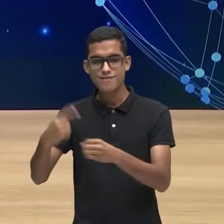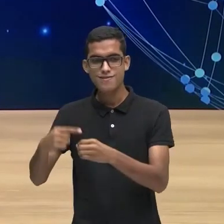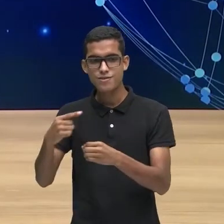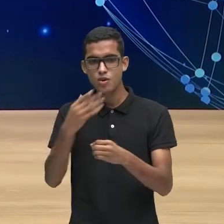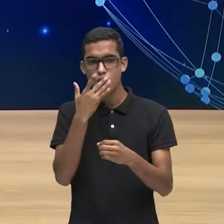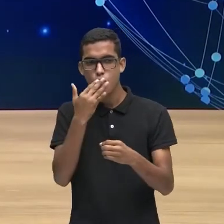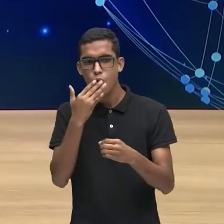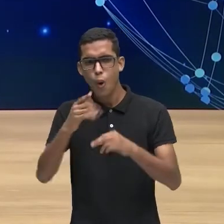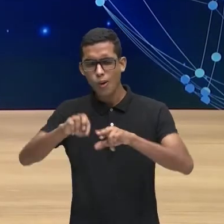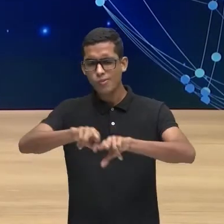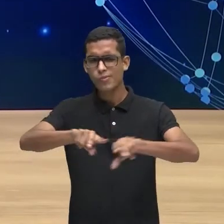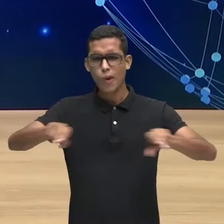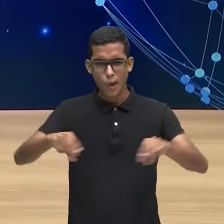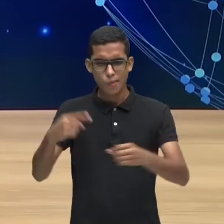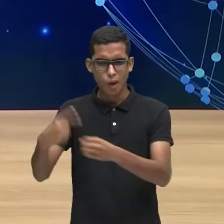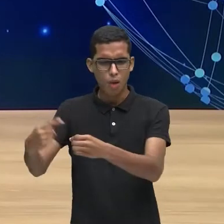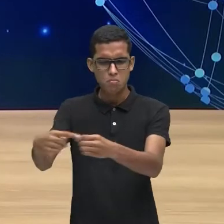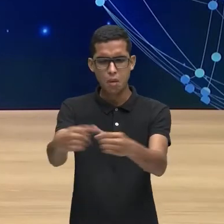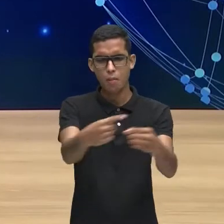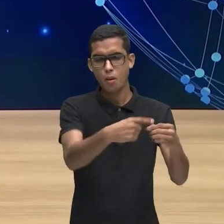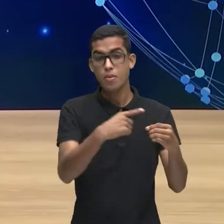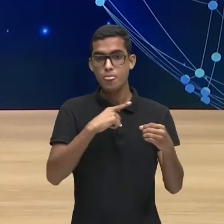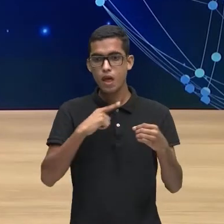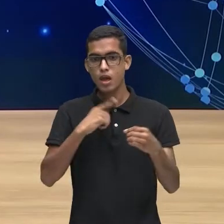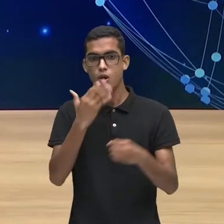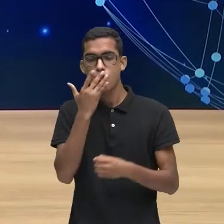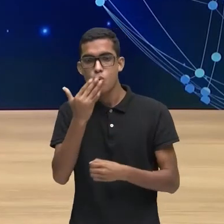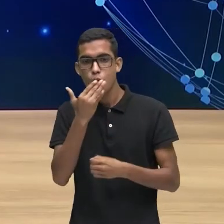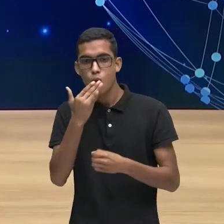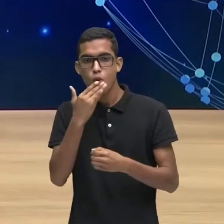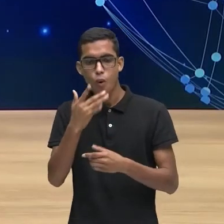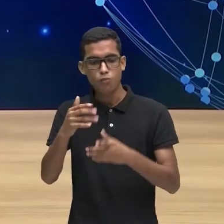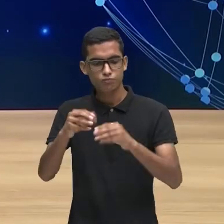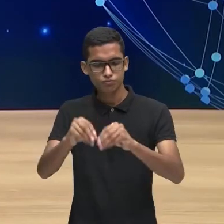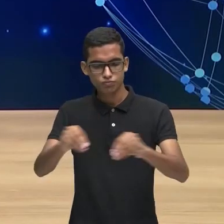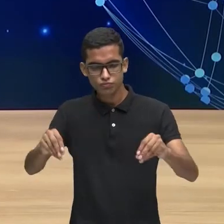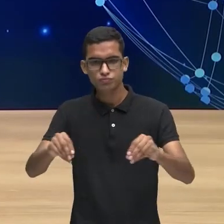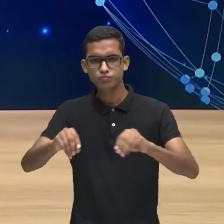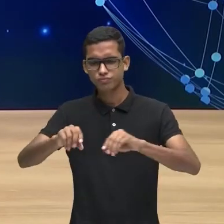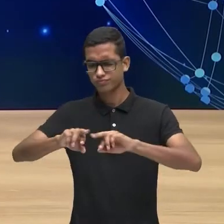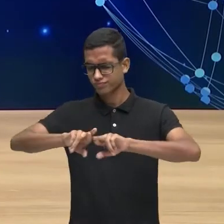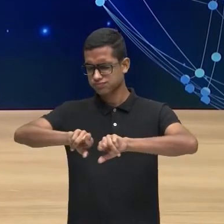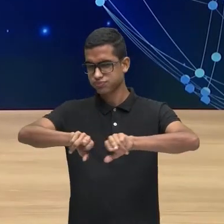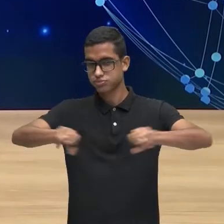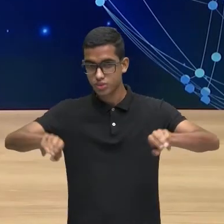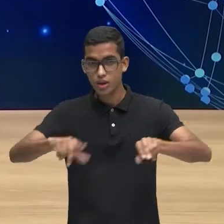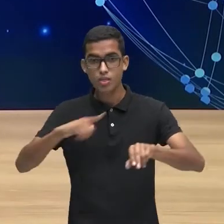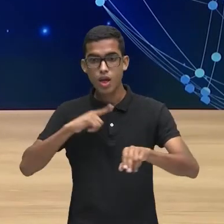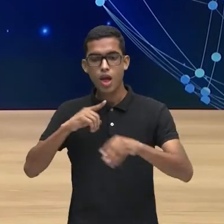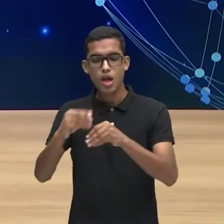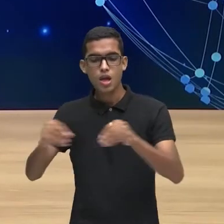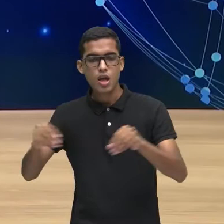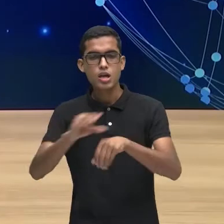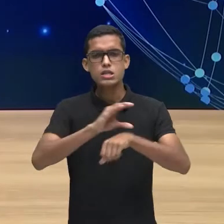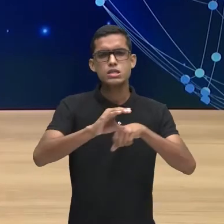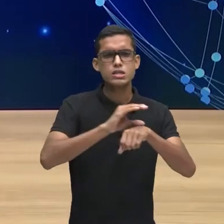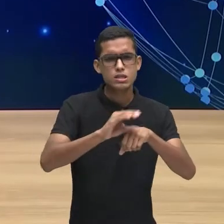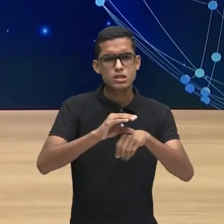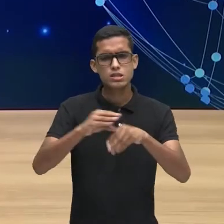terra tem uma tonalidade diferente. Existem terras acinzentadas, terras mais